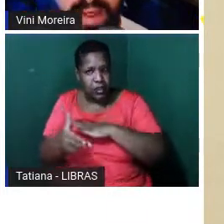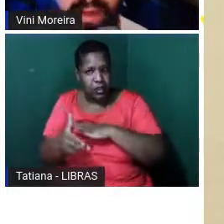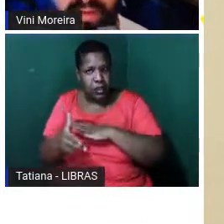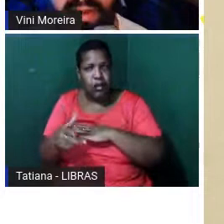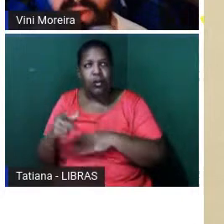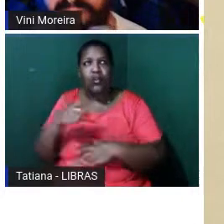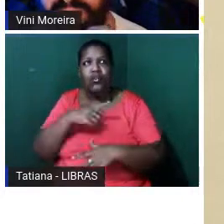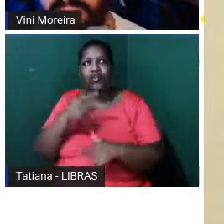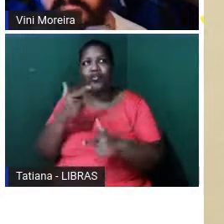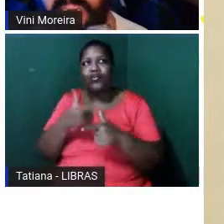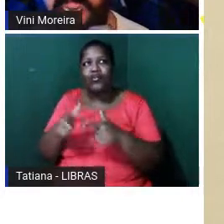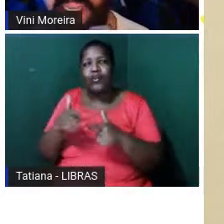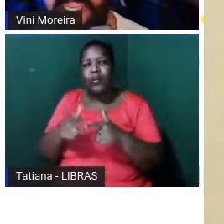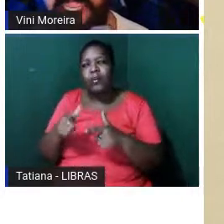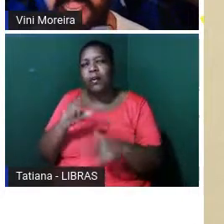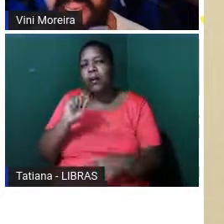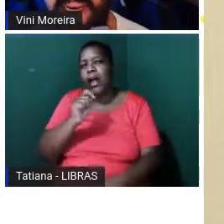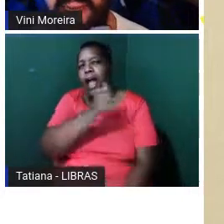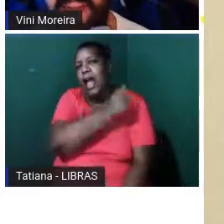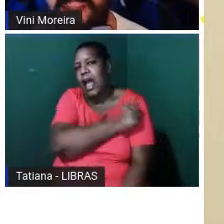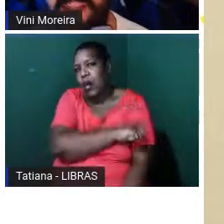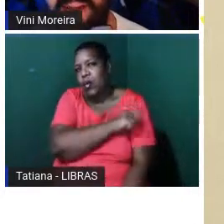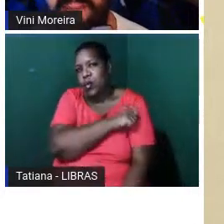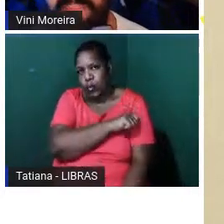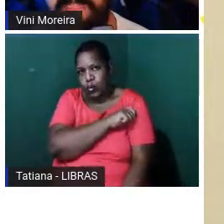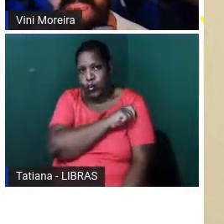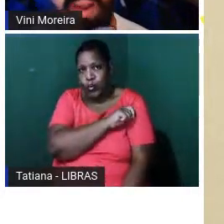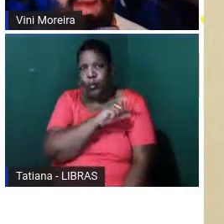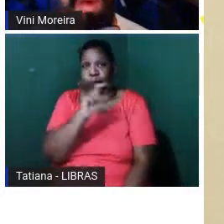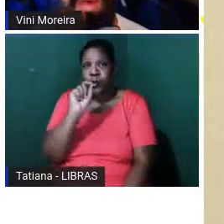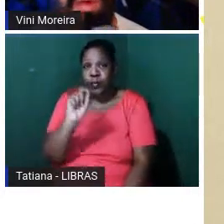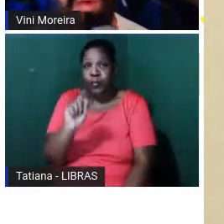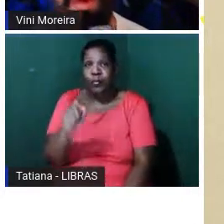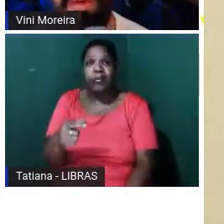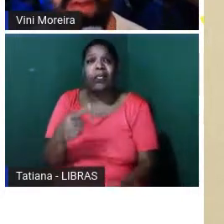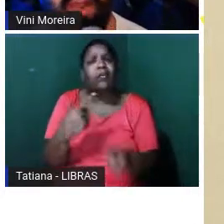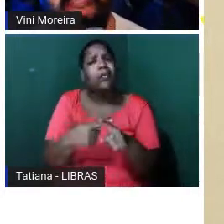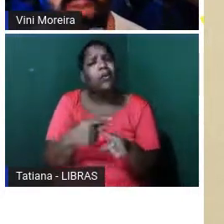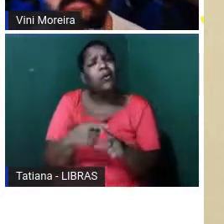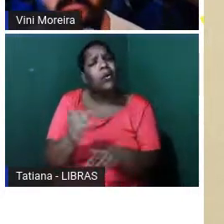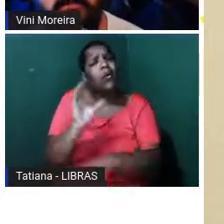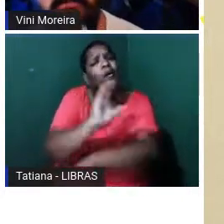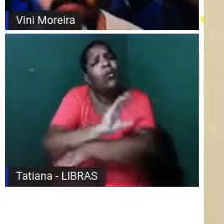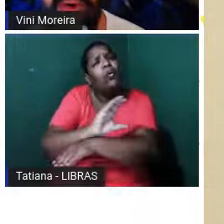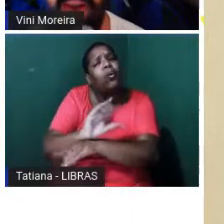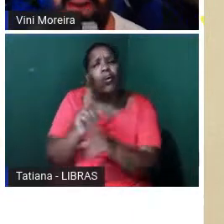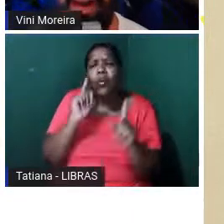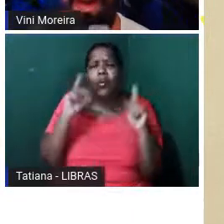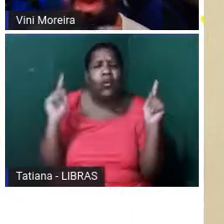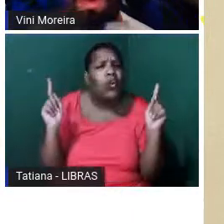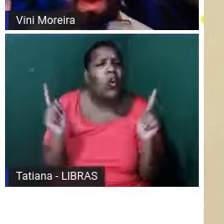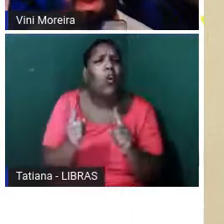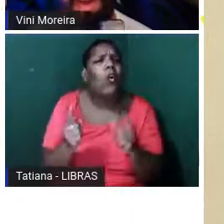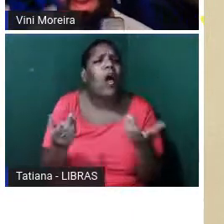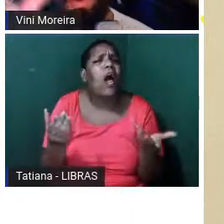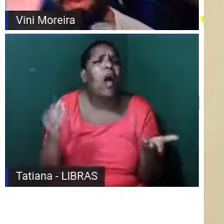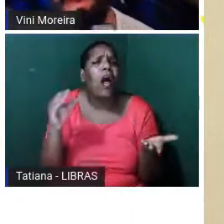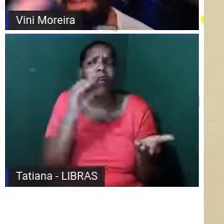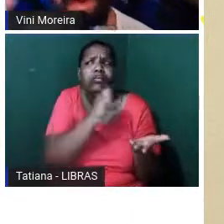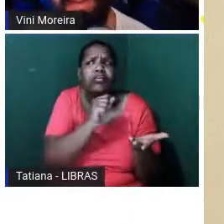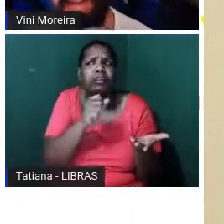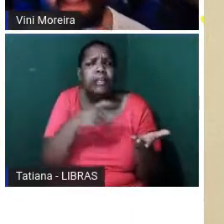tinha uma grande barreira dos alunos que era porque que o curso é tão curto porque